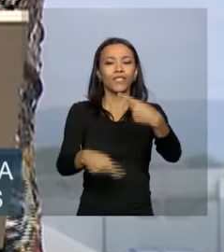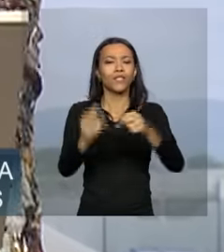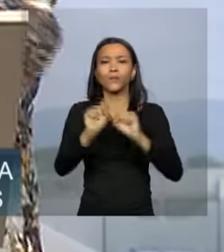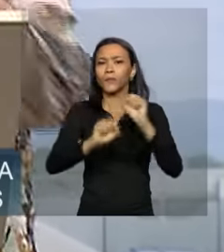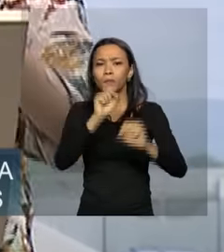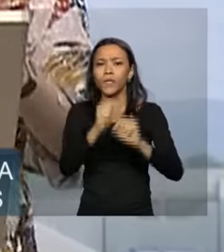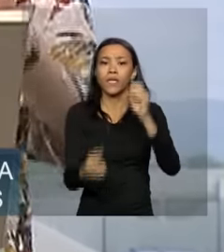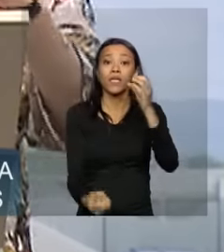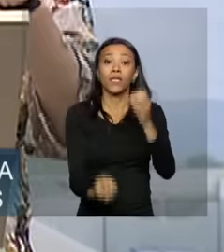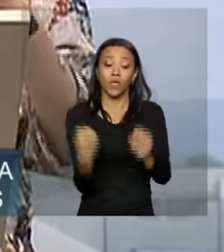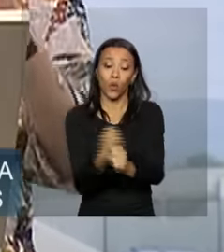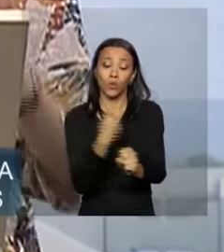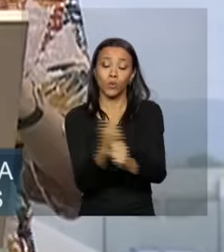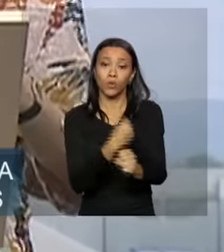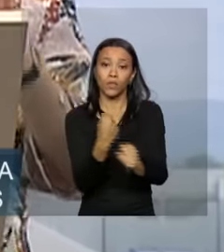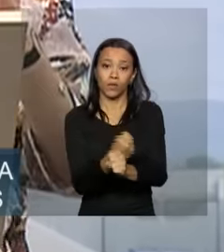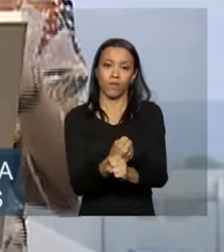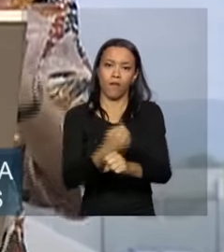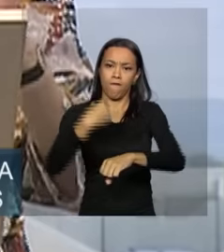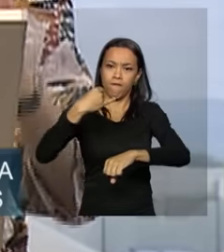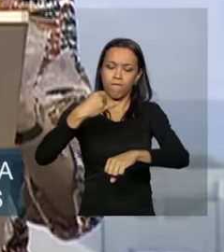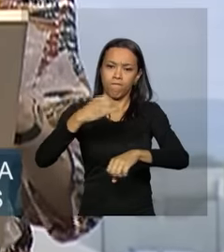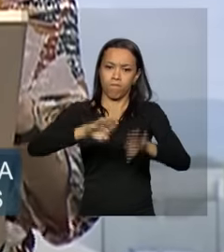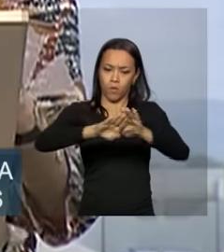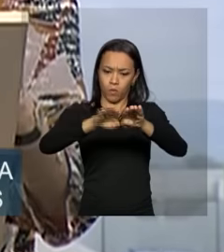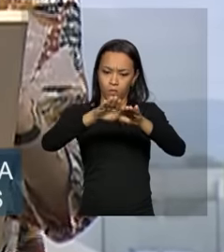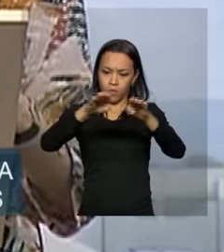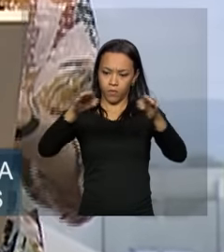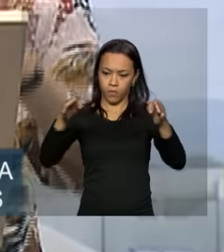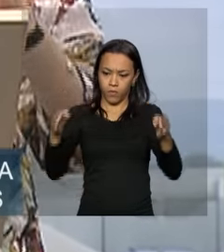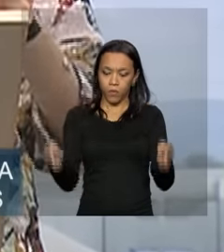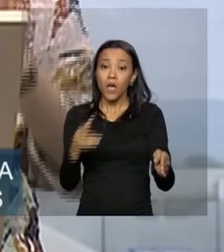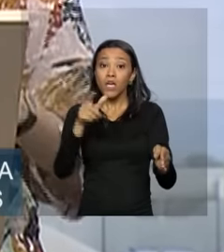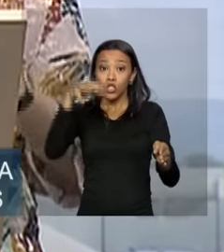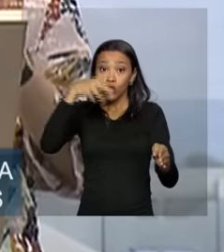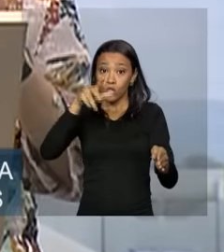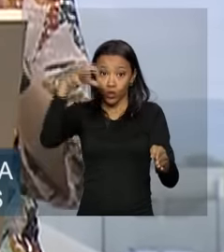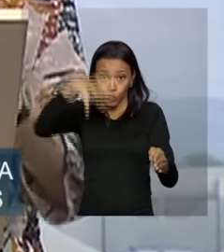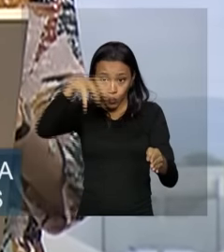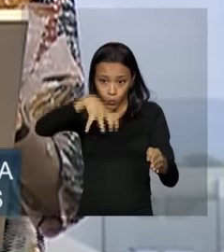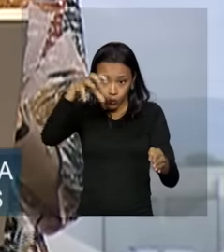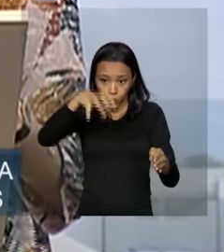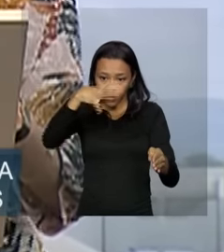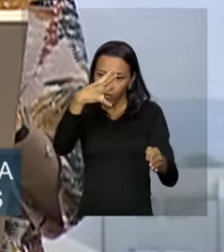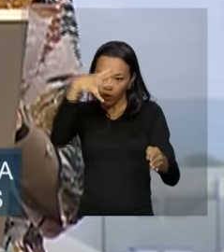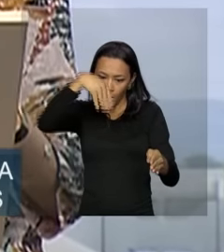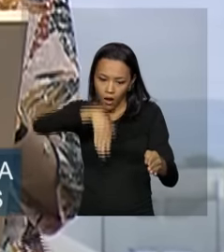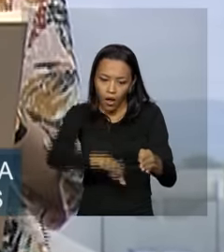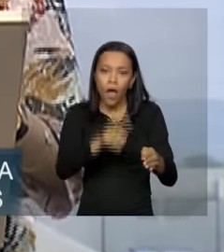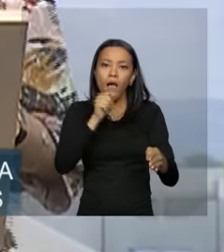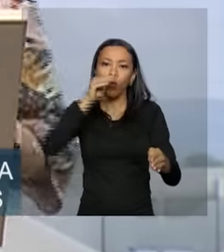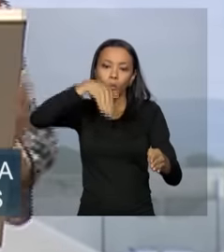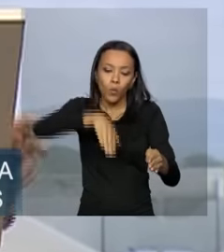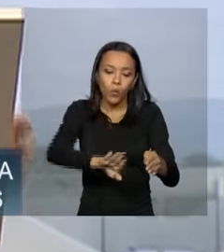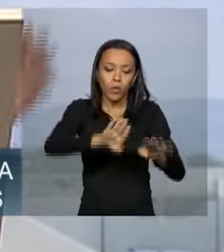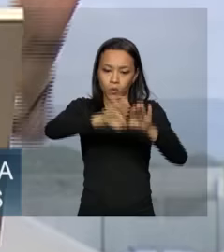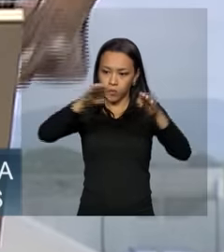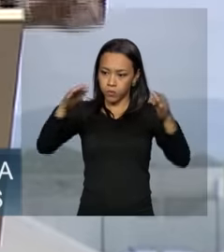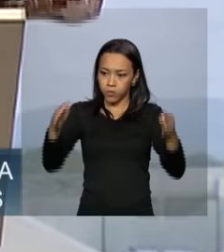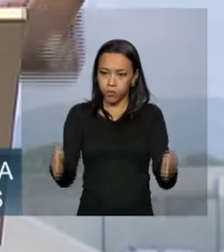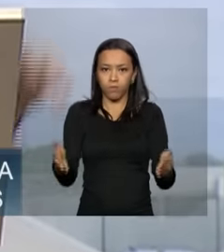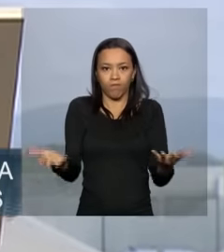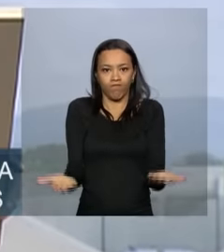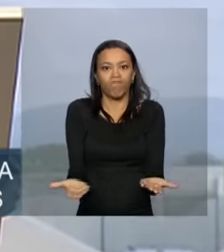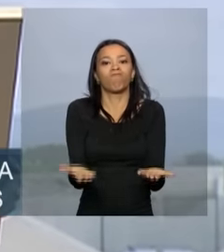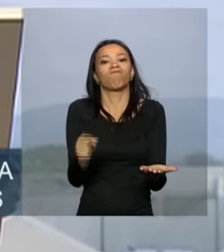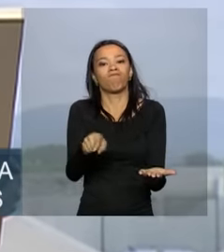com a ASA, de cisternas de segunda água, o que é muito importante. Por quê? Porque nas